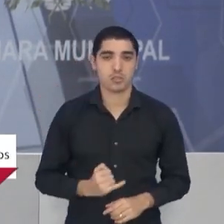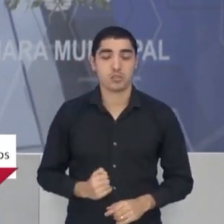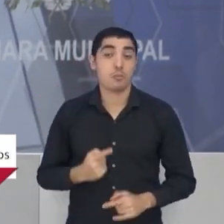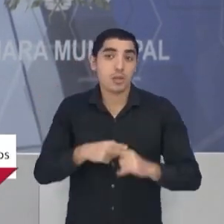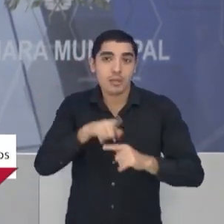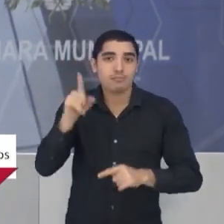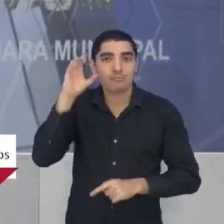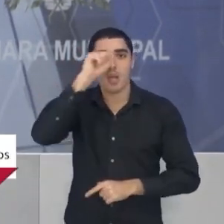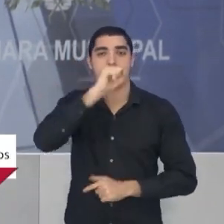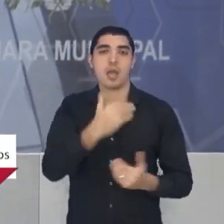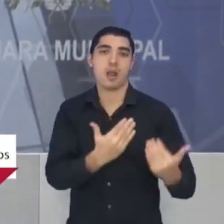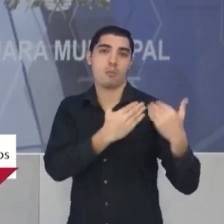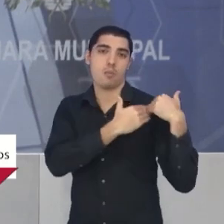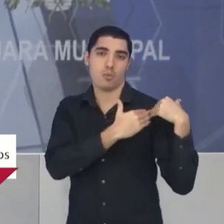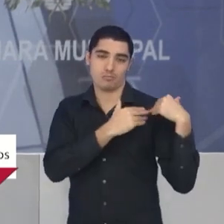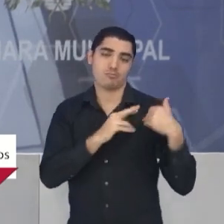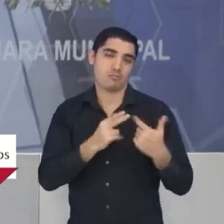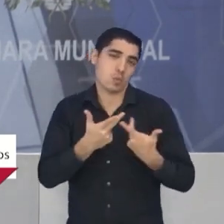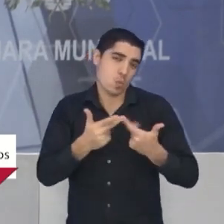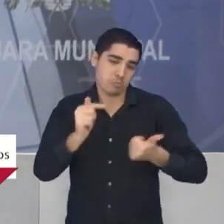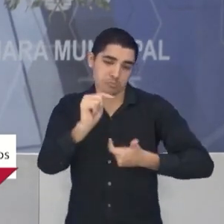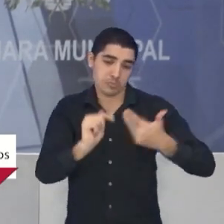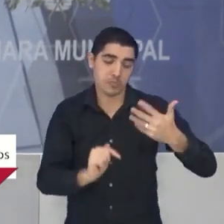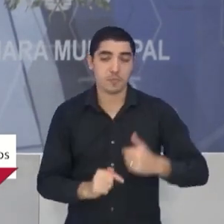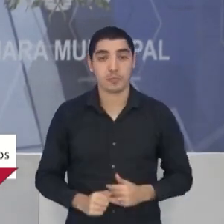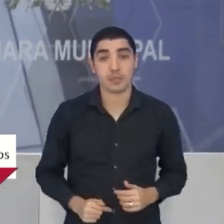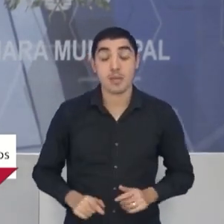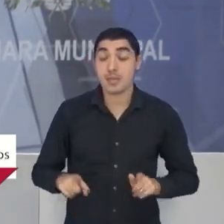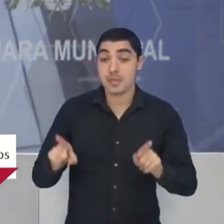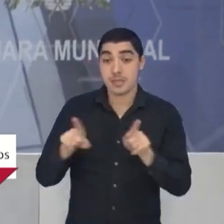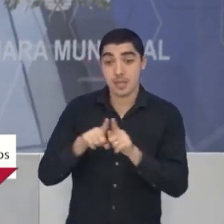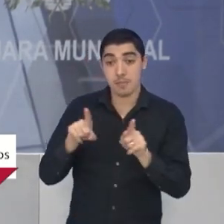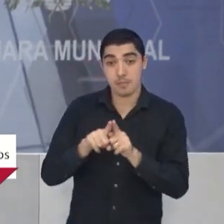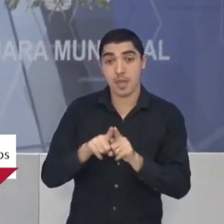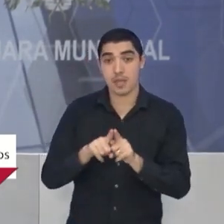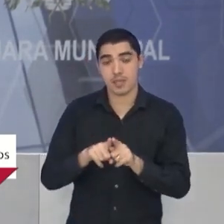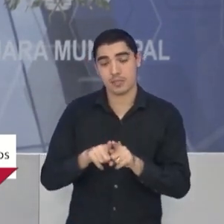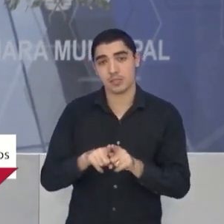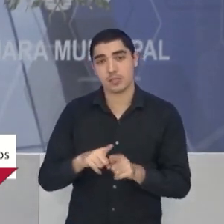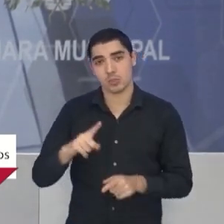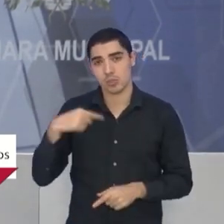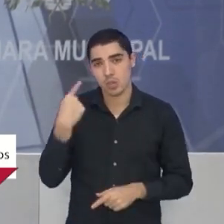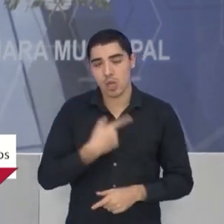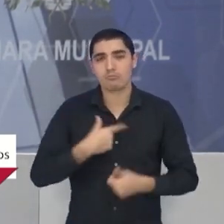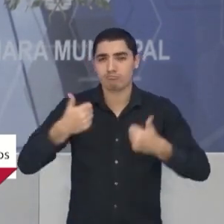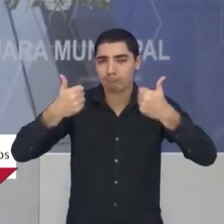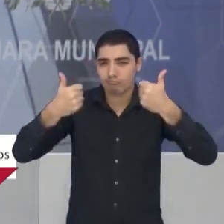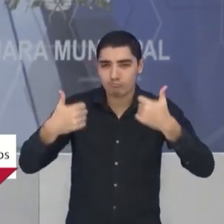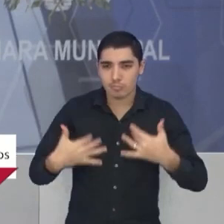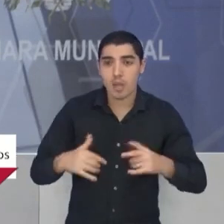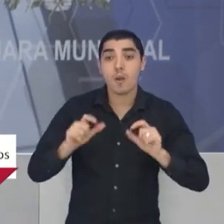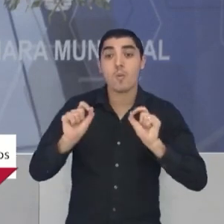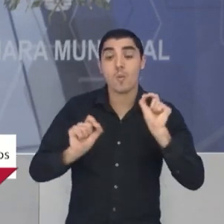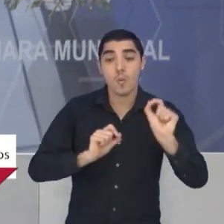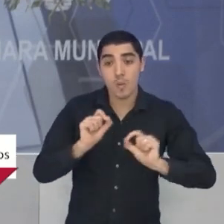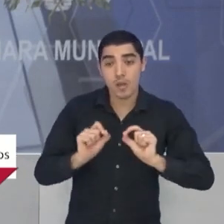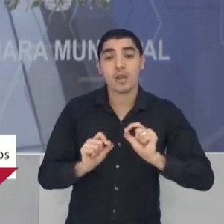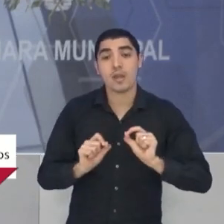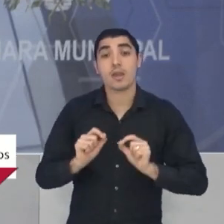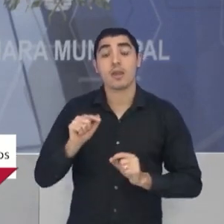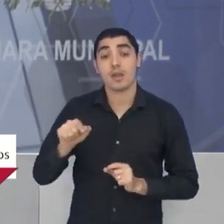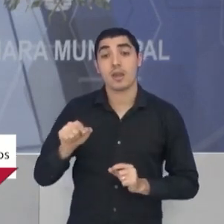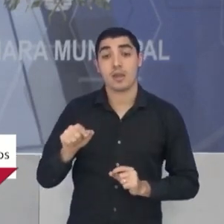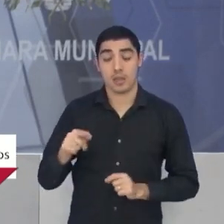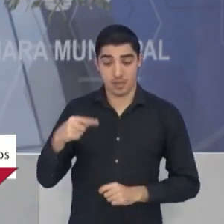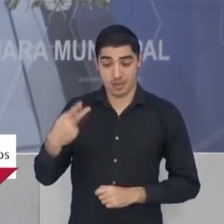responsabilidades também será comentada ou serão comentadas as vedações de último ano de